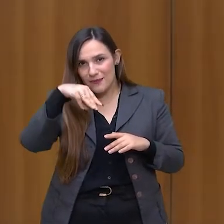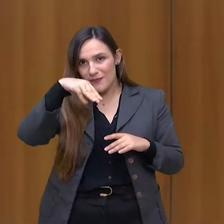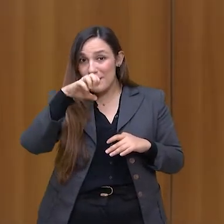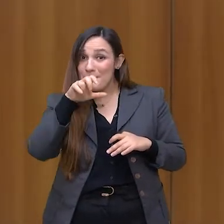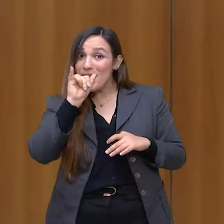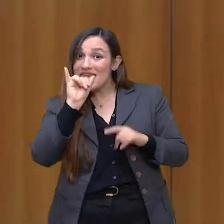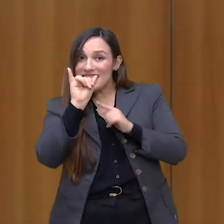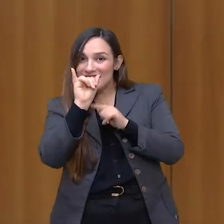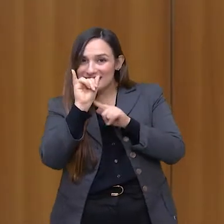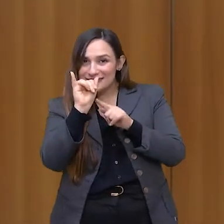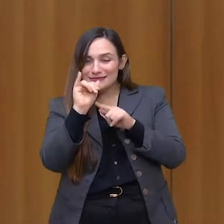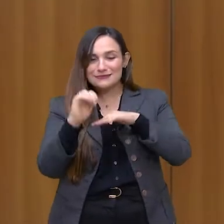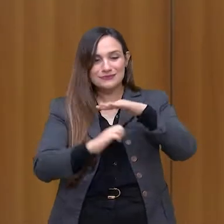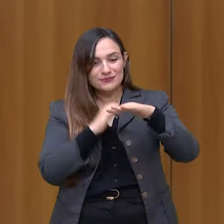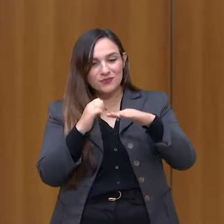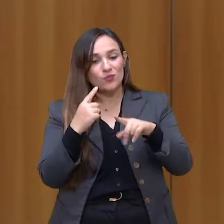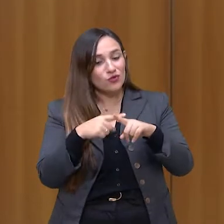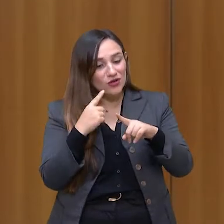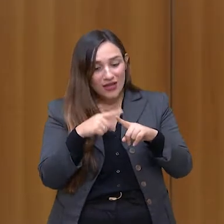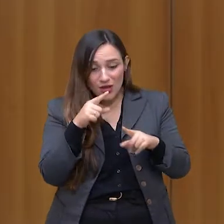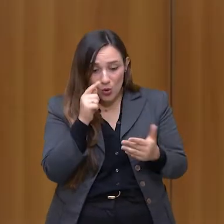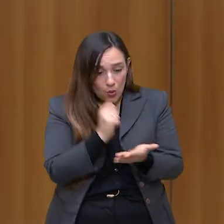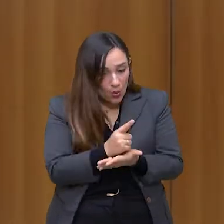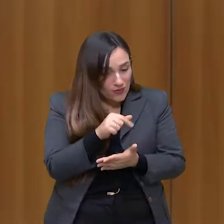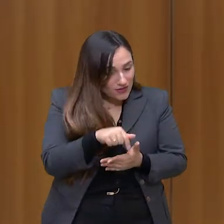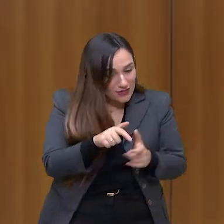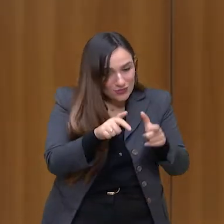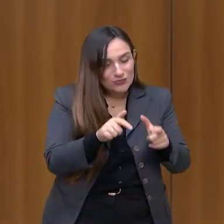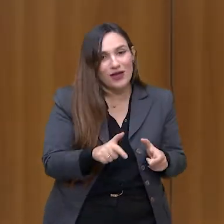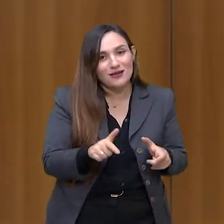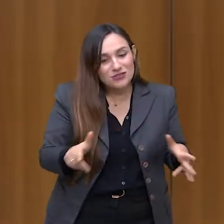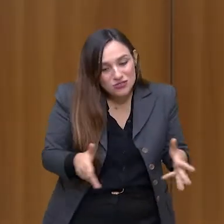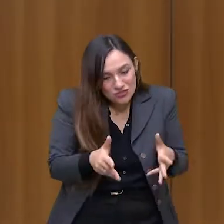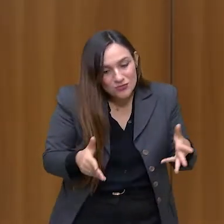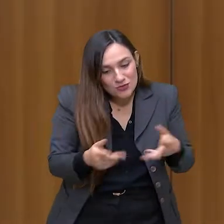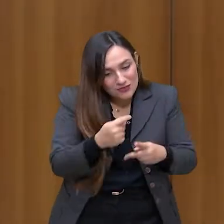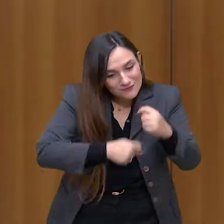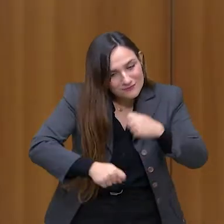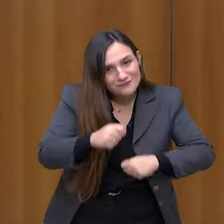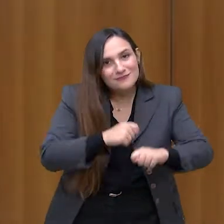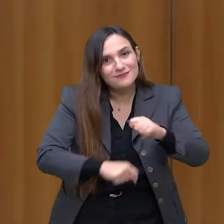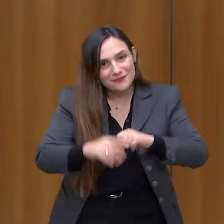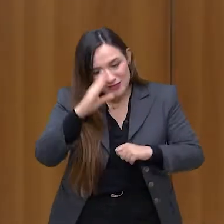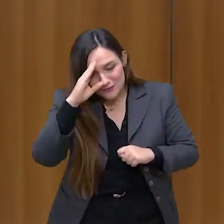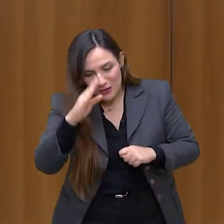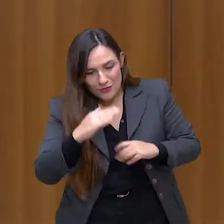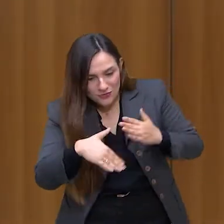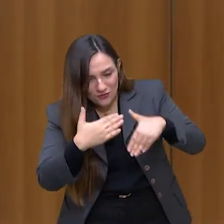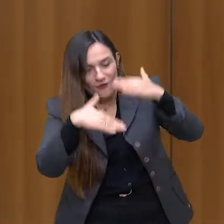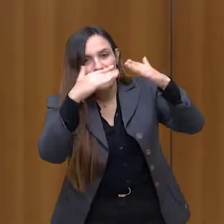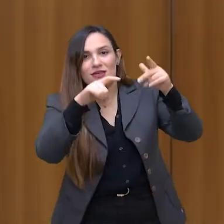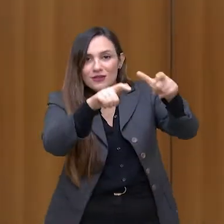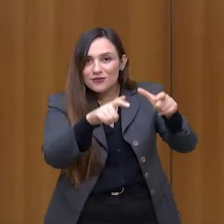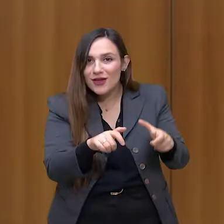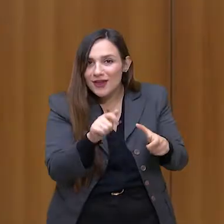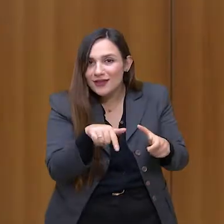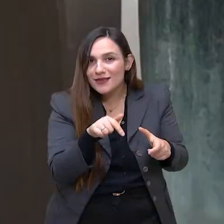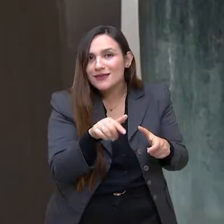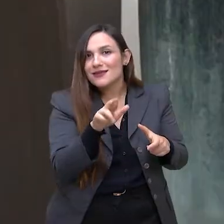Porque são as compras locais, né? Você tem toda a questão de você priorizar o desenvolvimento local e